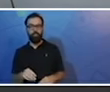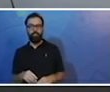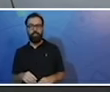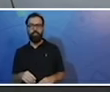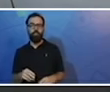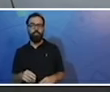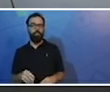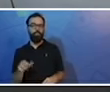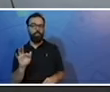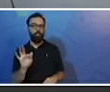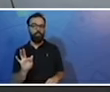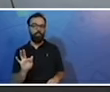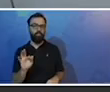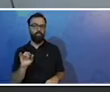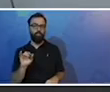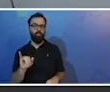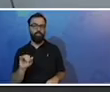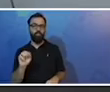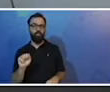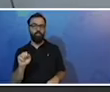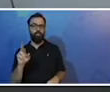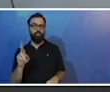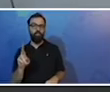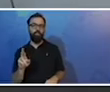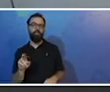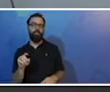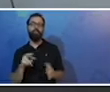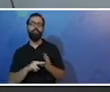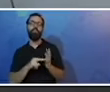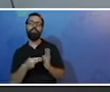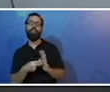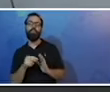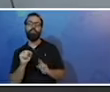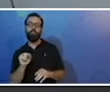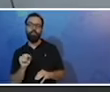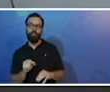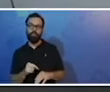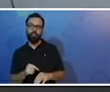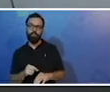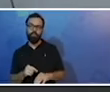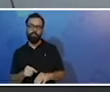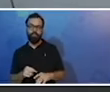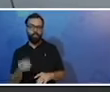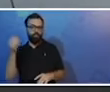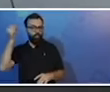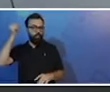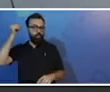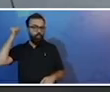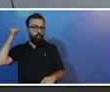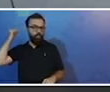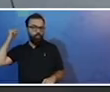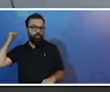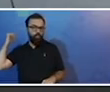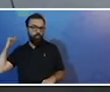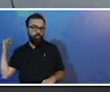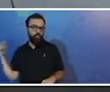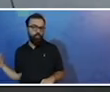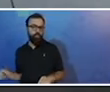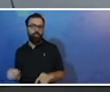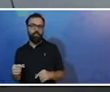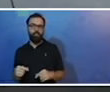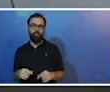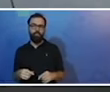a fiar que que é fiar Professor nunca ouvi essa palavra fiar é que antigamente antes de existir